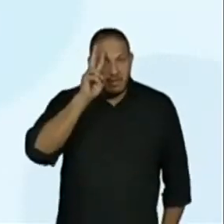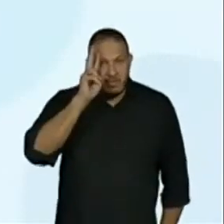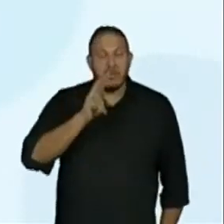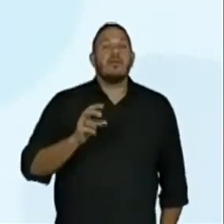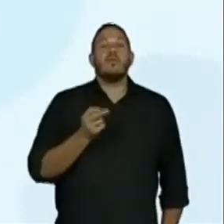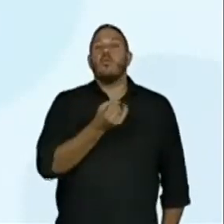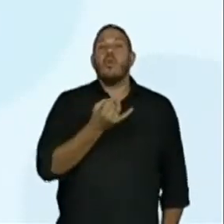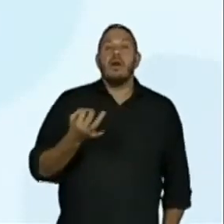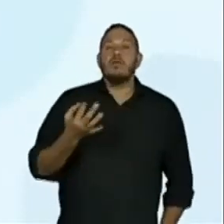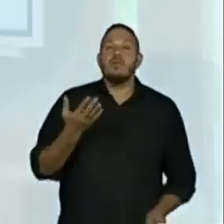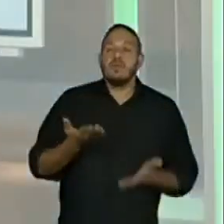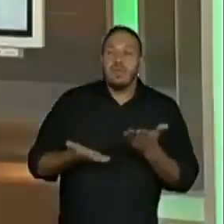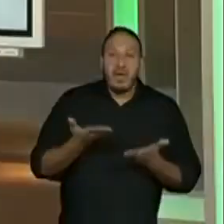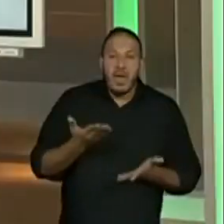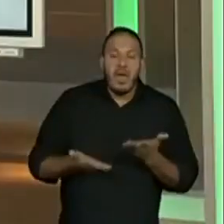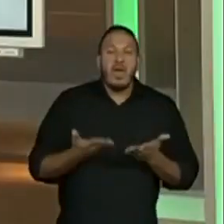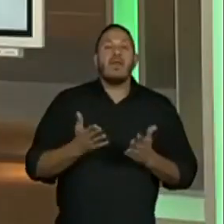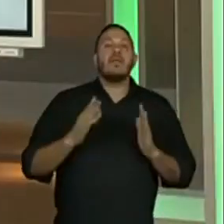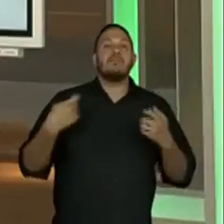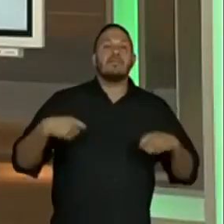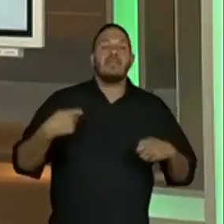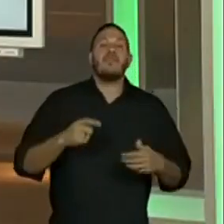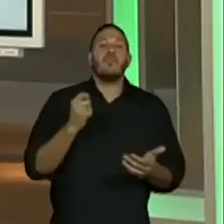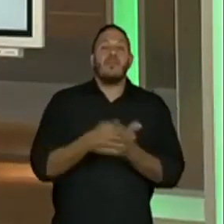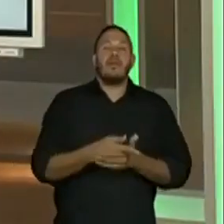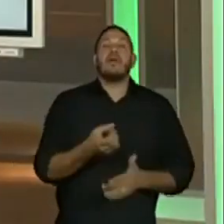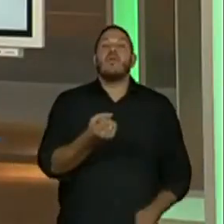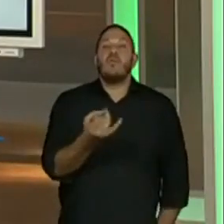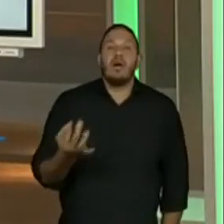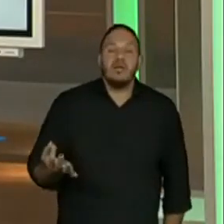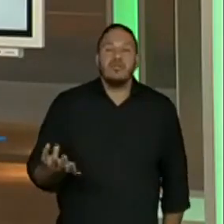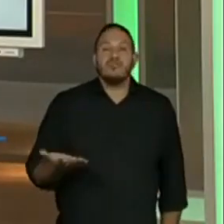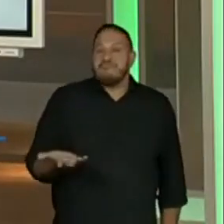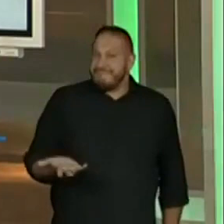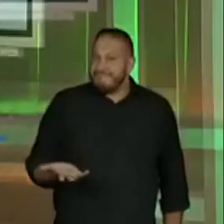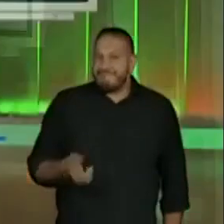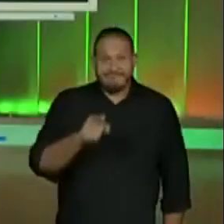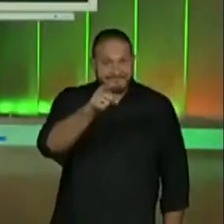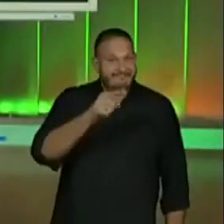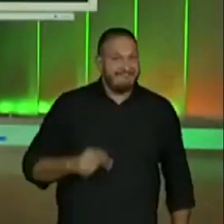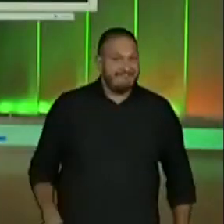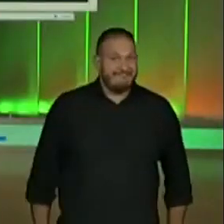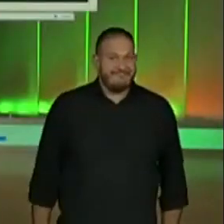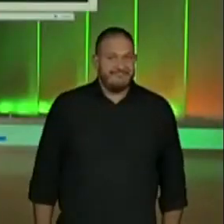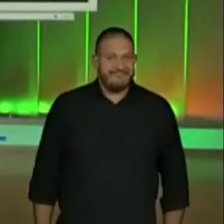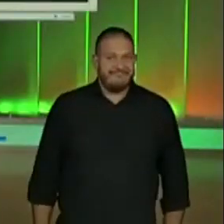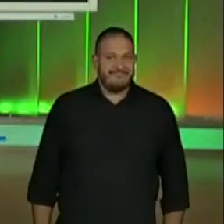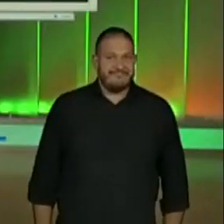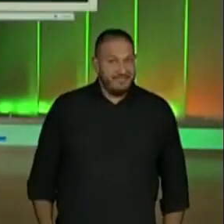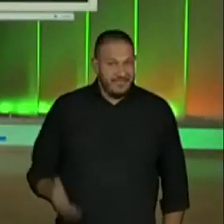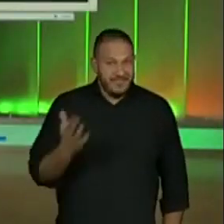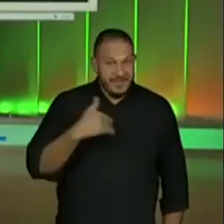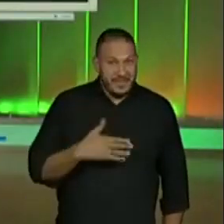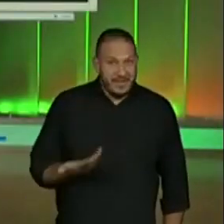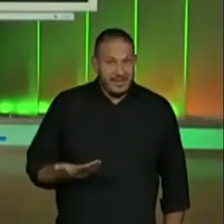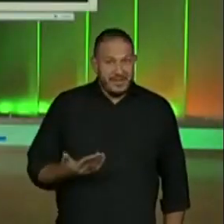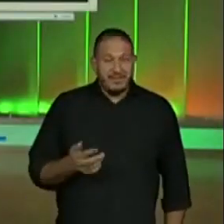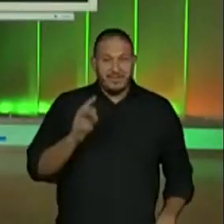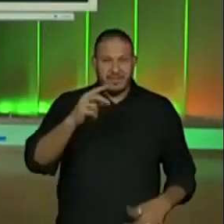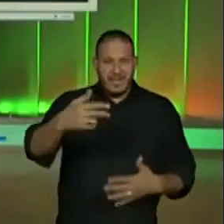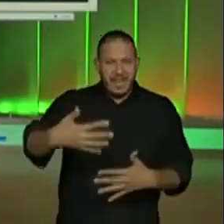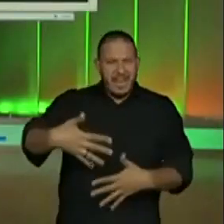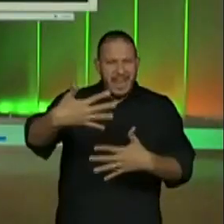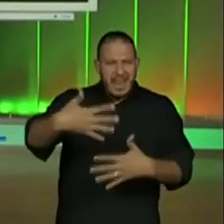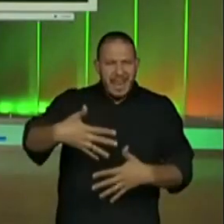quantos quilos? Lembram quantos quilos ela deveria comprar? E então, estudantes? Vamos lá. Estou olhando o